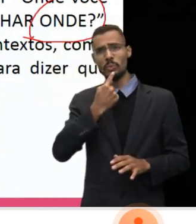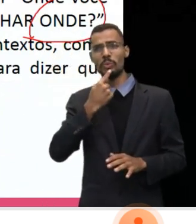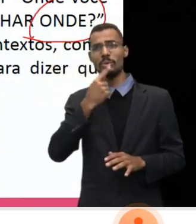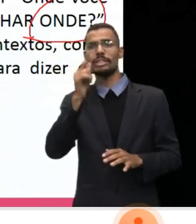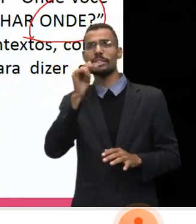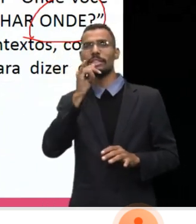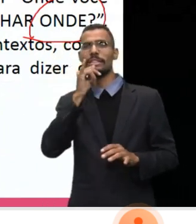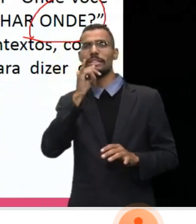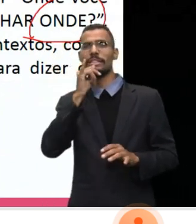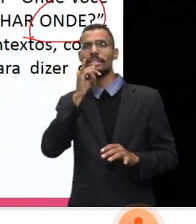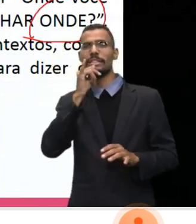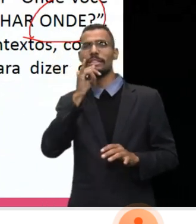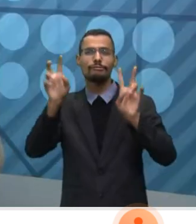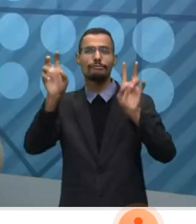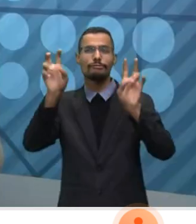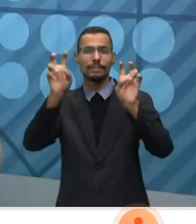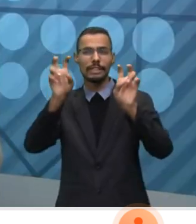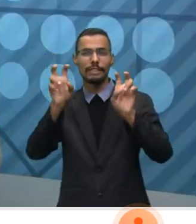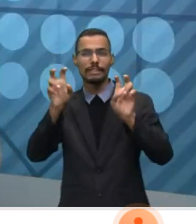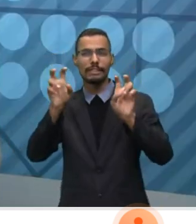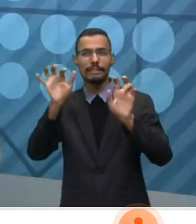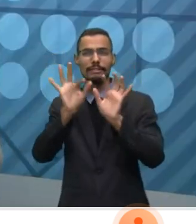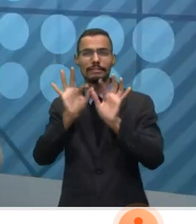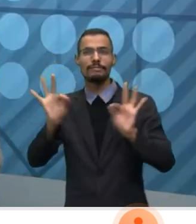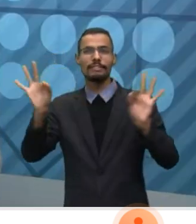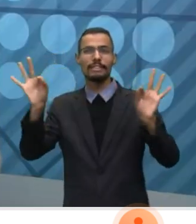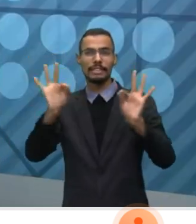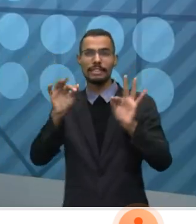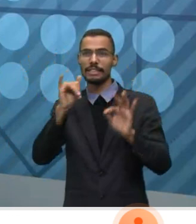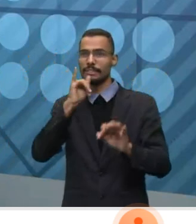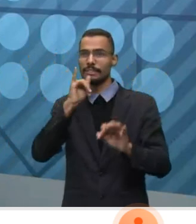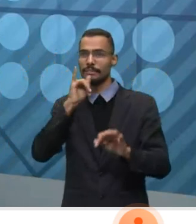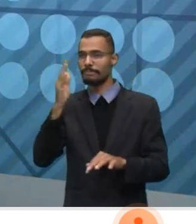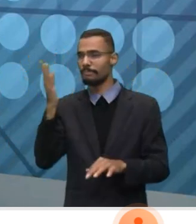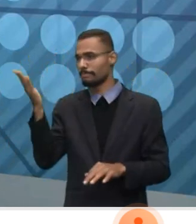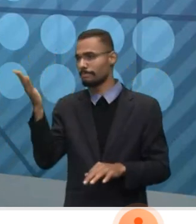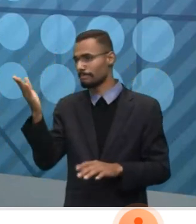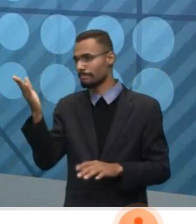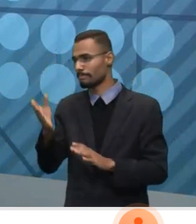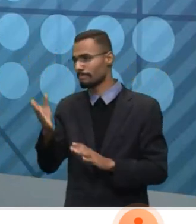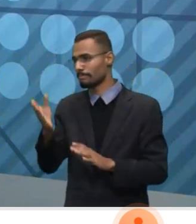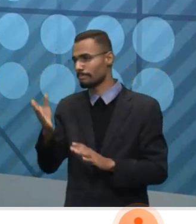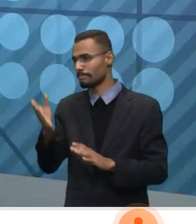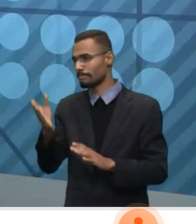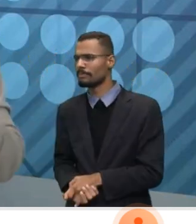na sua frase, tá? Então lá seria: onde você trabalha?